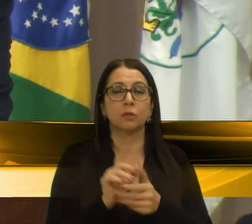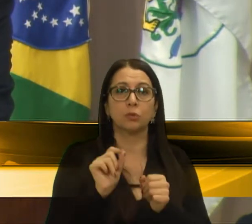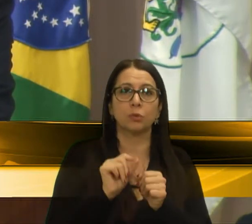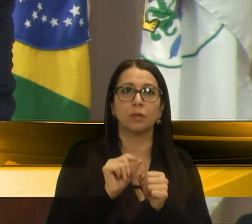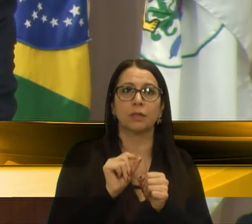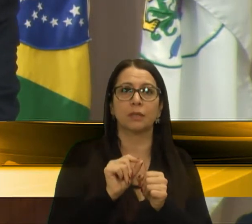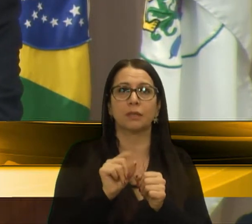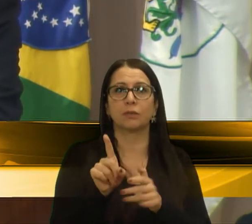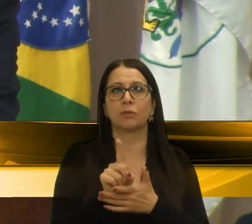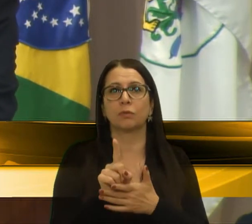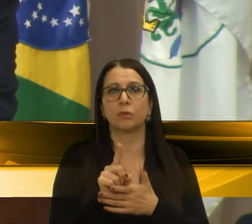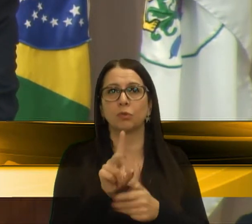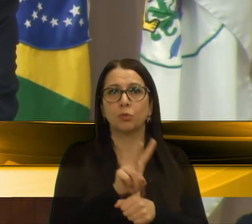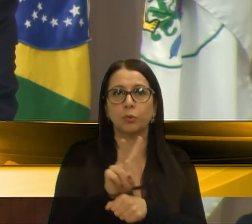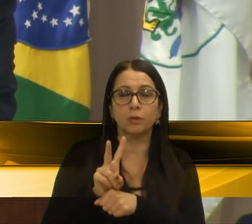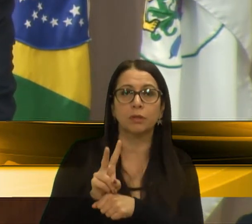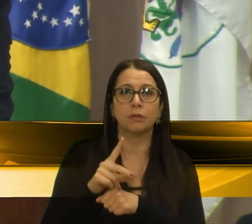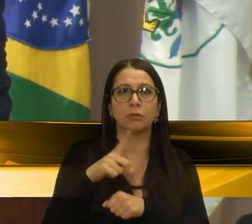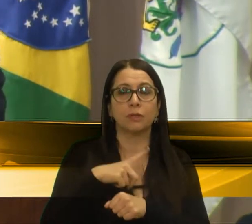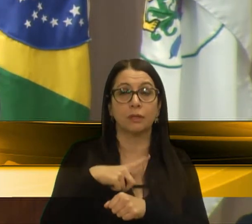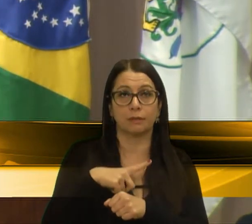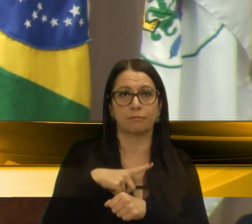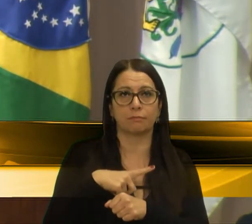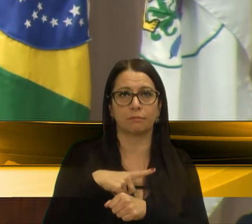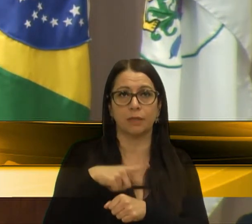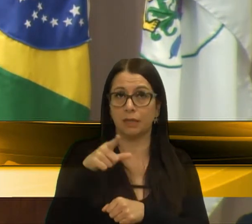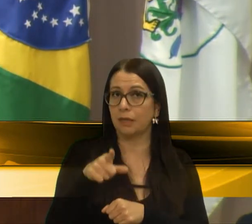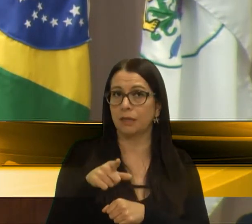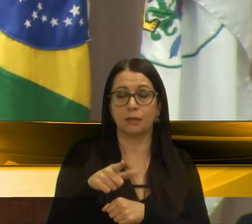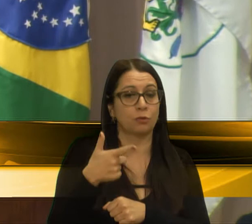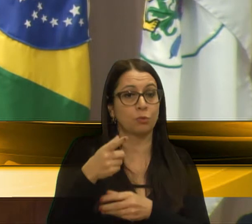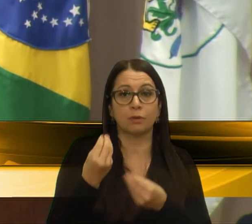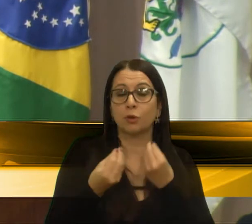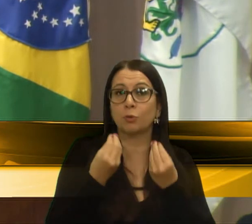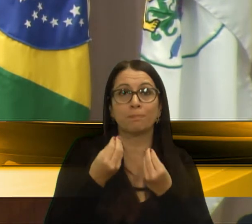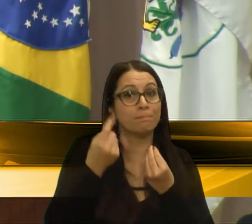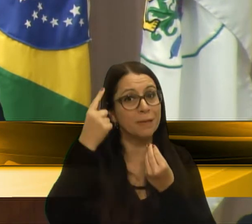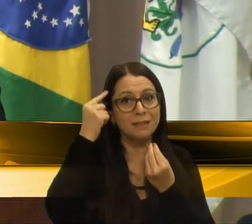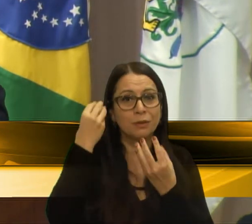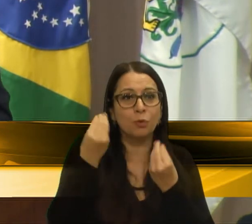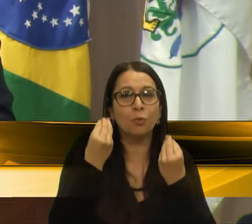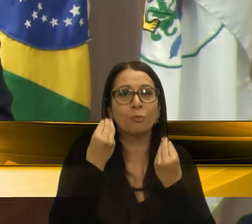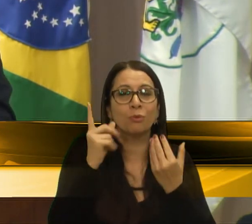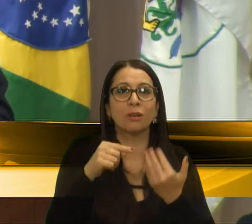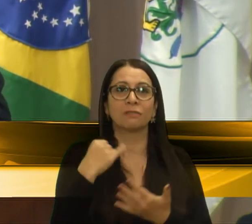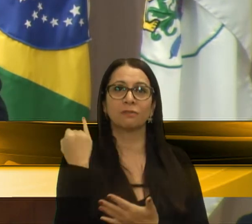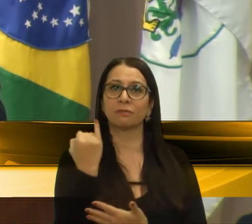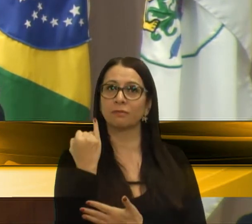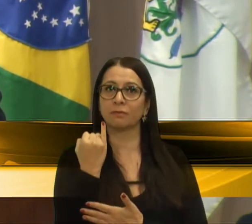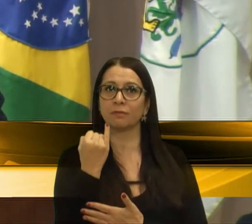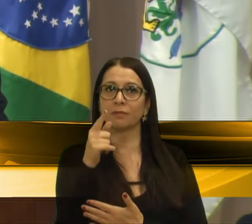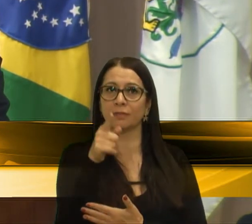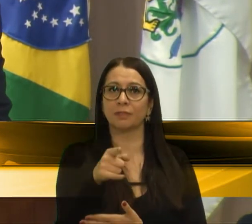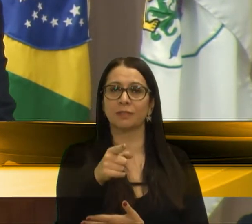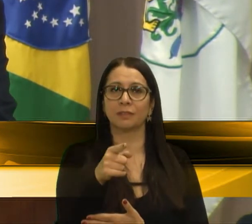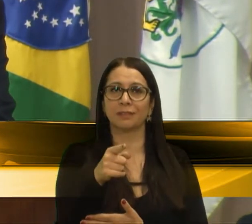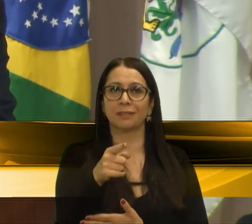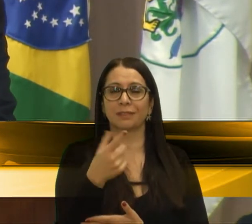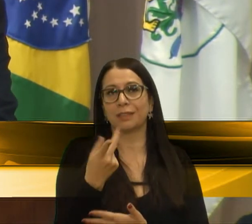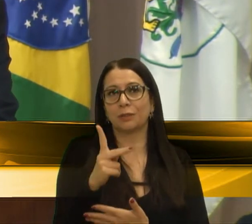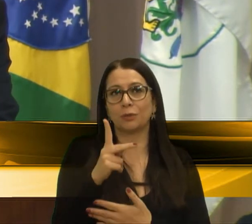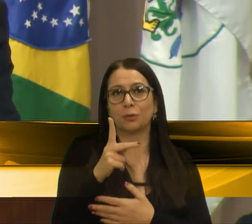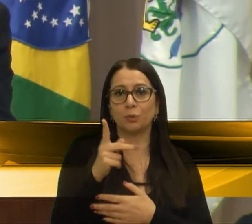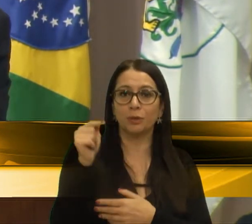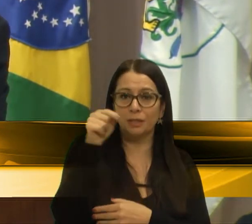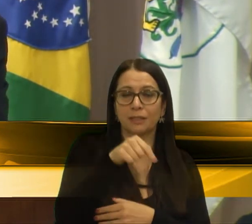perspectiva, falando dos cuidados que teria que ter. Ali, André, tu não tem noção o quanto importante foi a tua